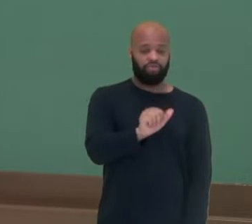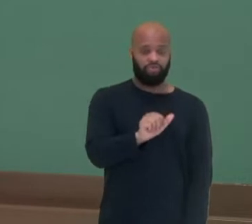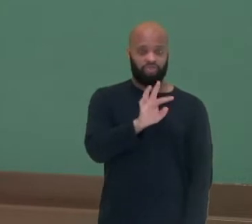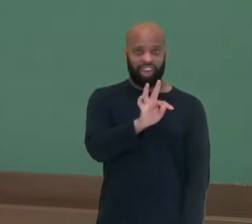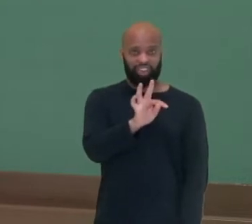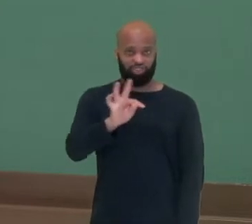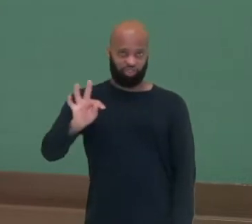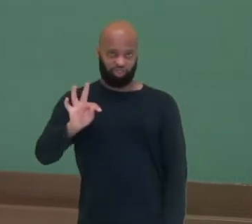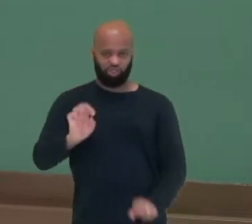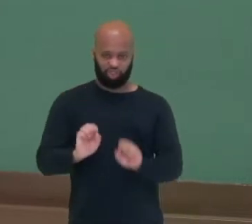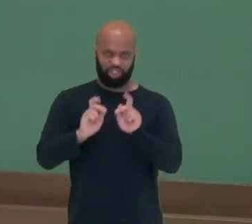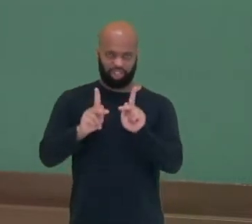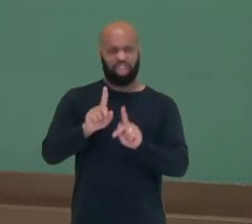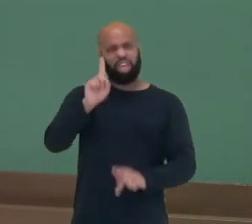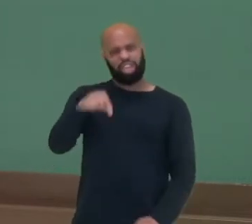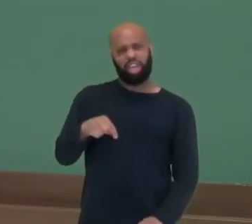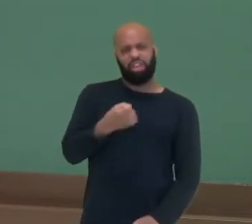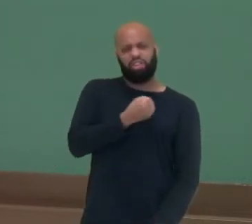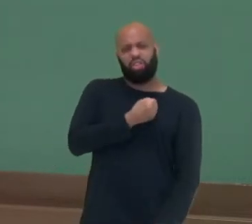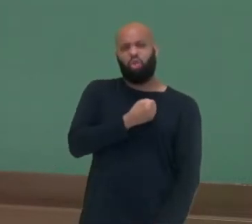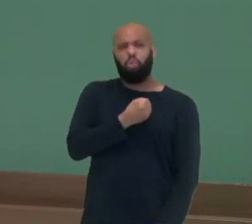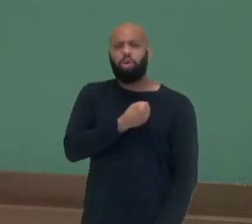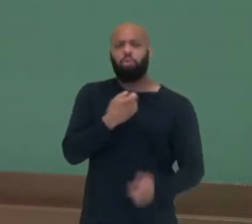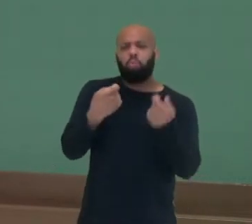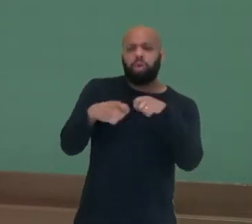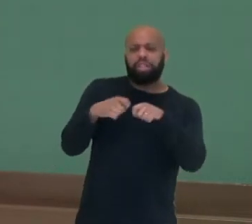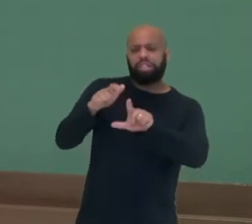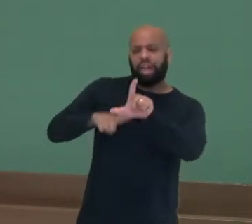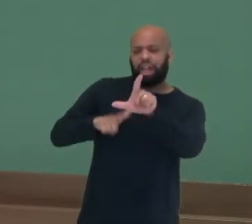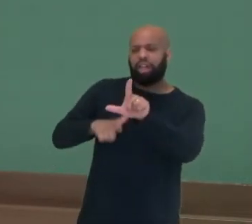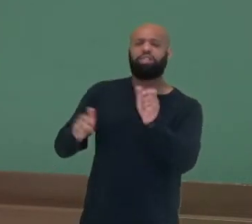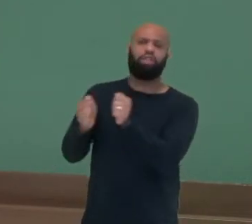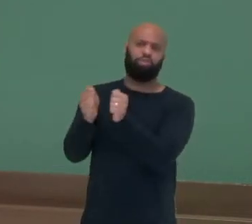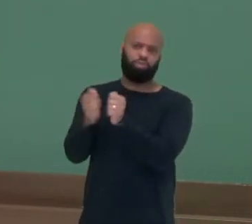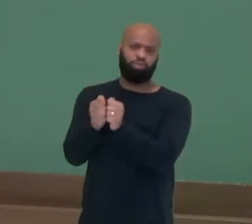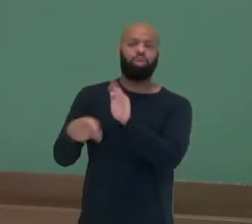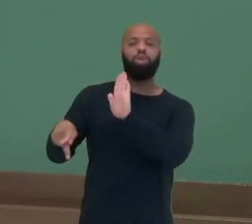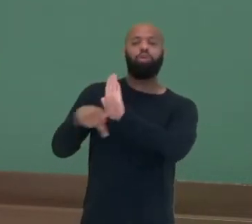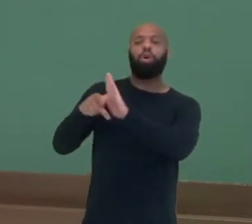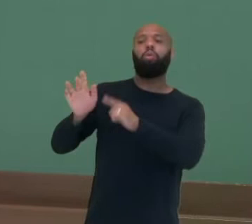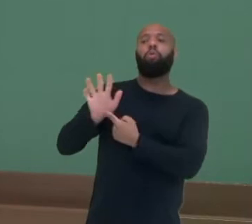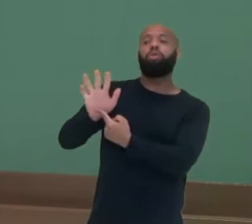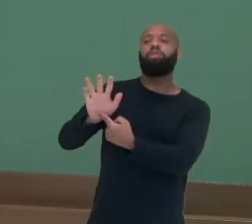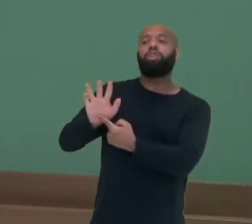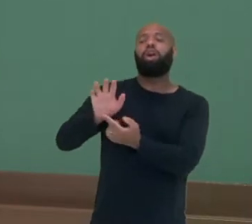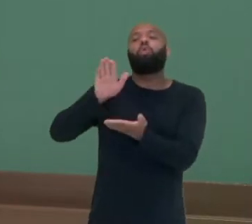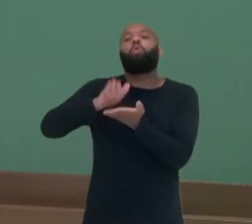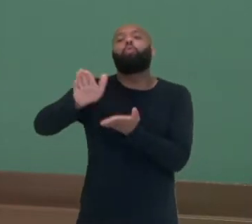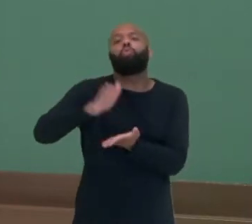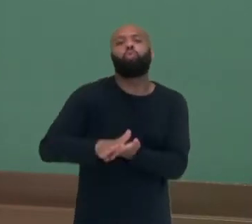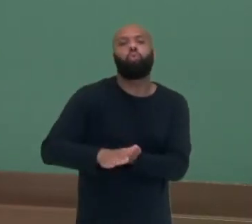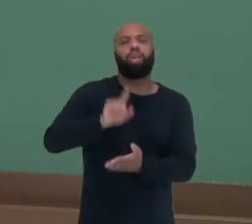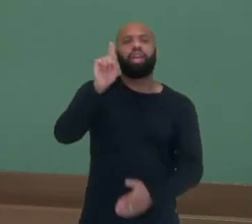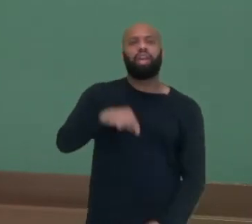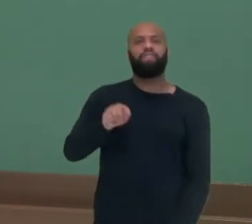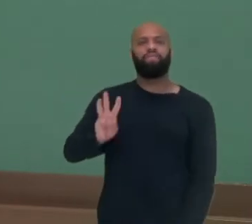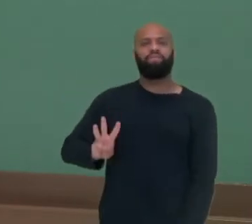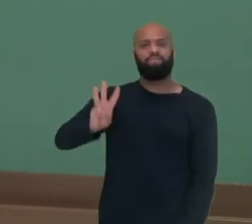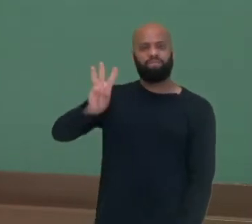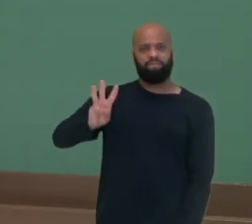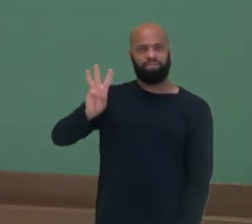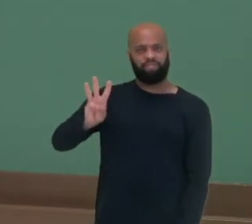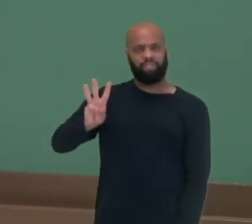nas suas etiquetas, nos seus rótulos, no manual, vai ter essa palavra watt